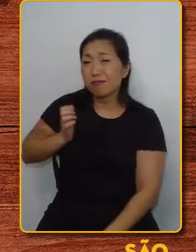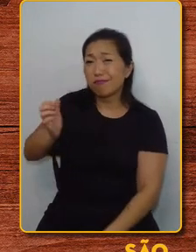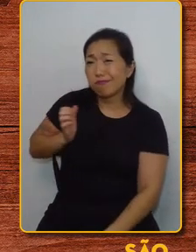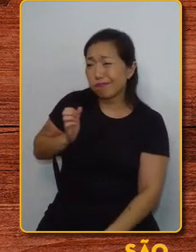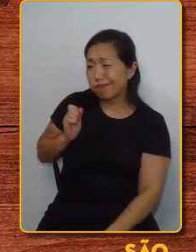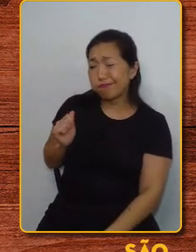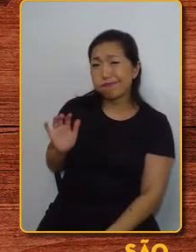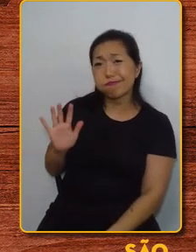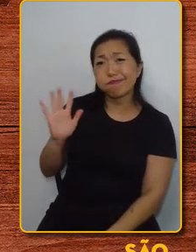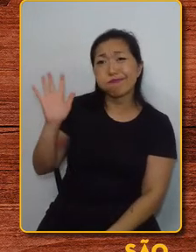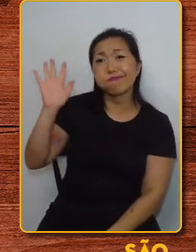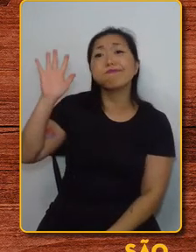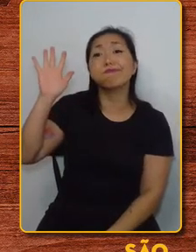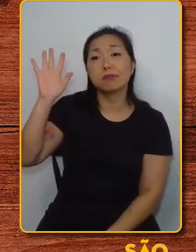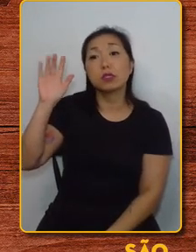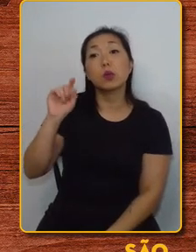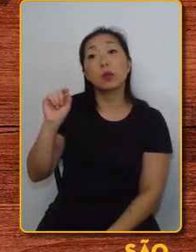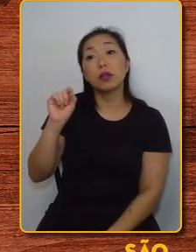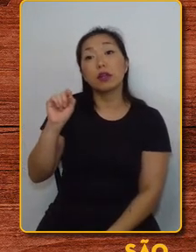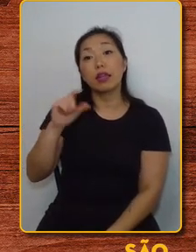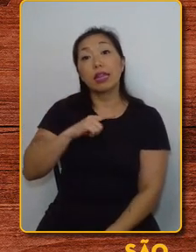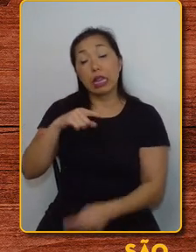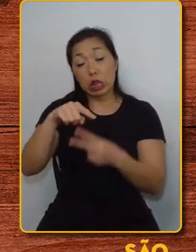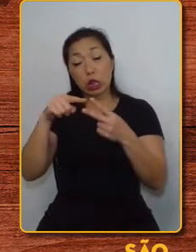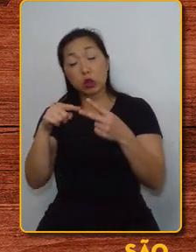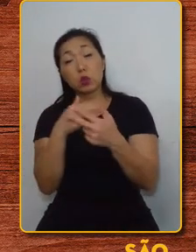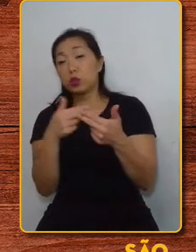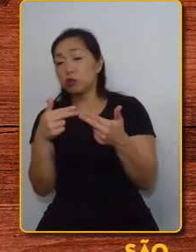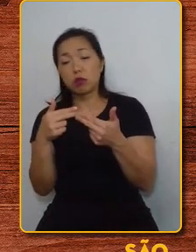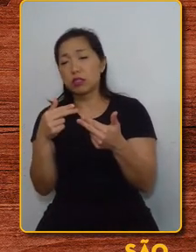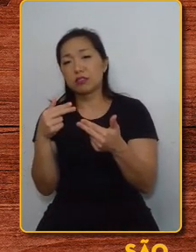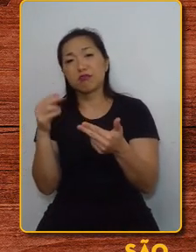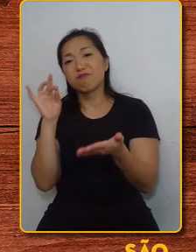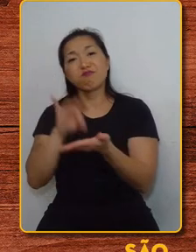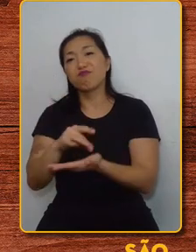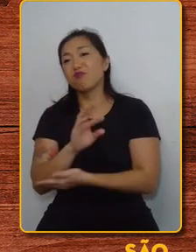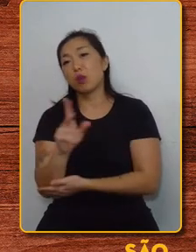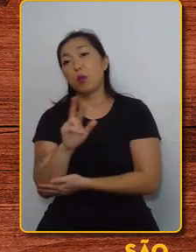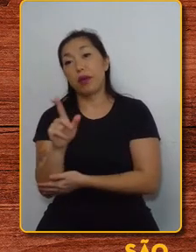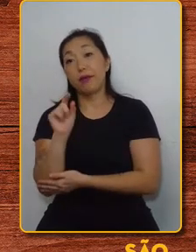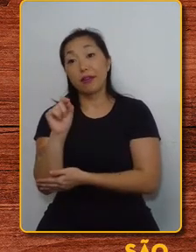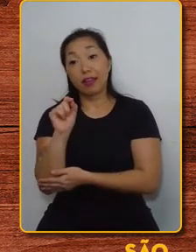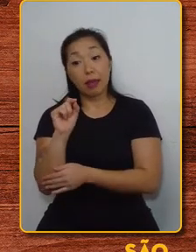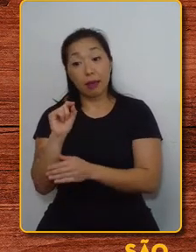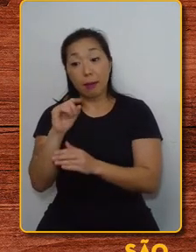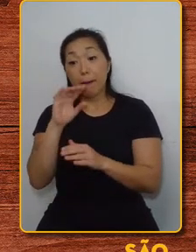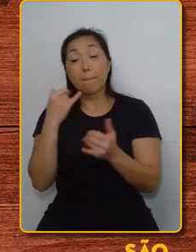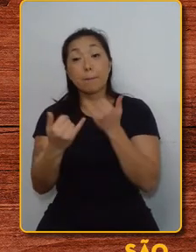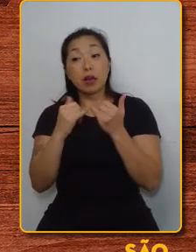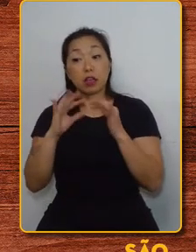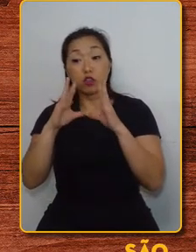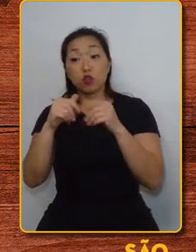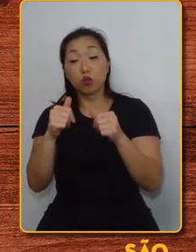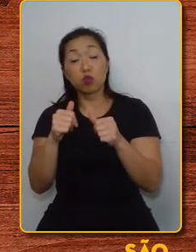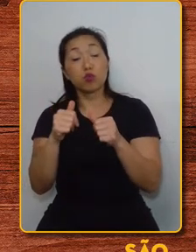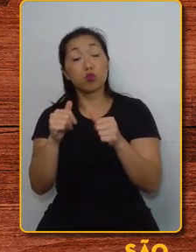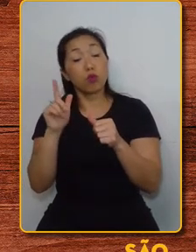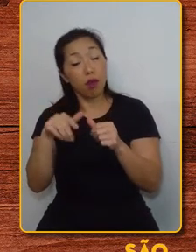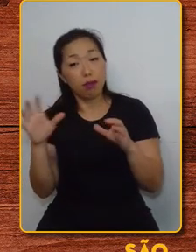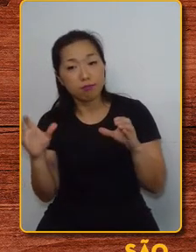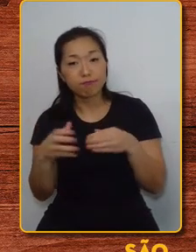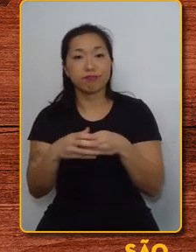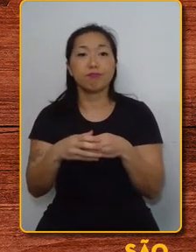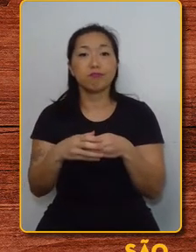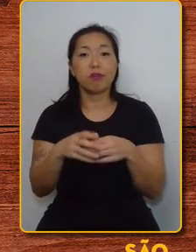dividido em dois pacotes que não é real. Um, colocaram eles todos como agricultura familiar, que produz os 70%, e não é